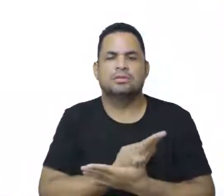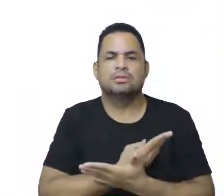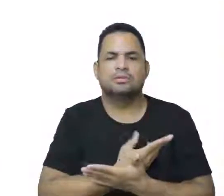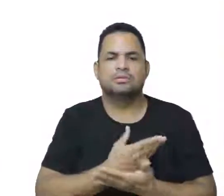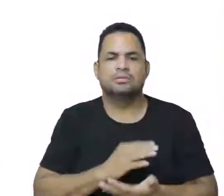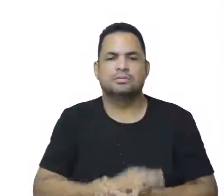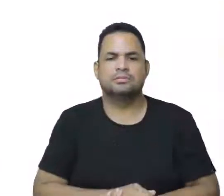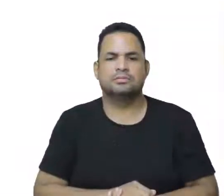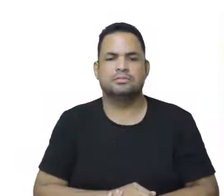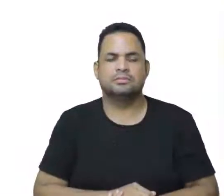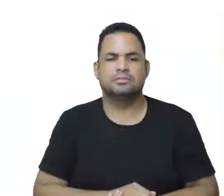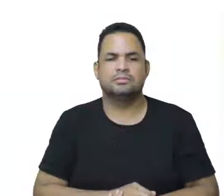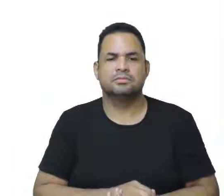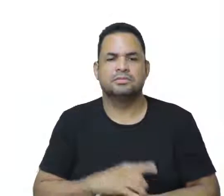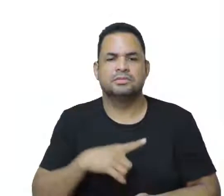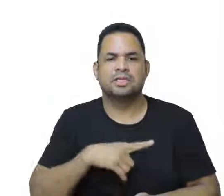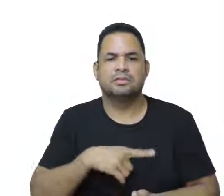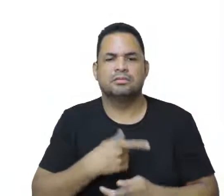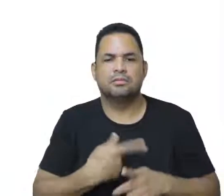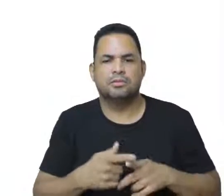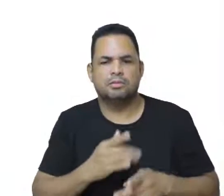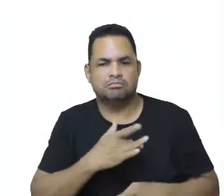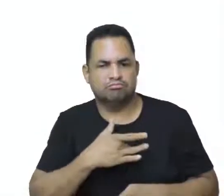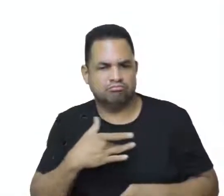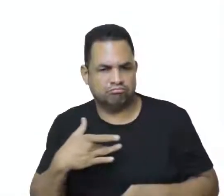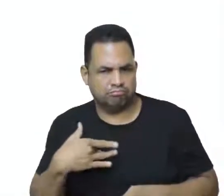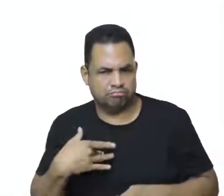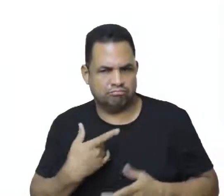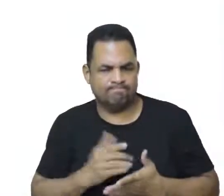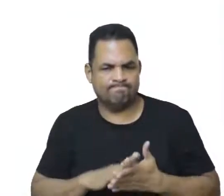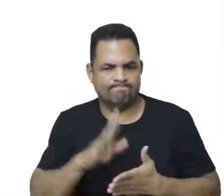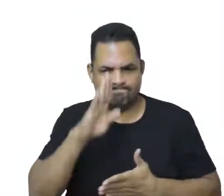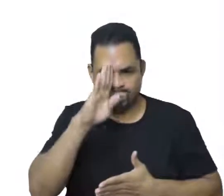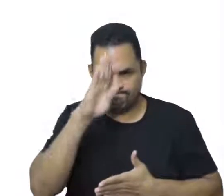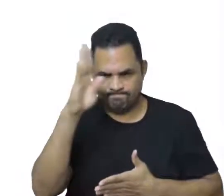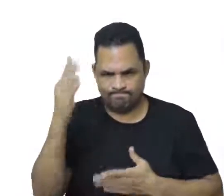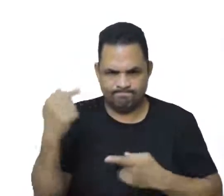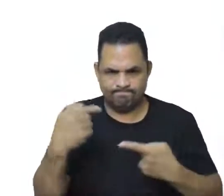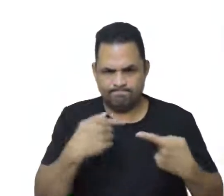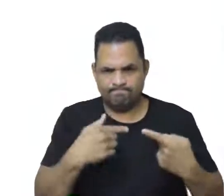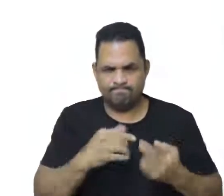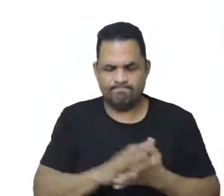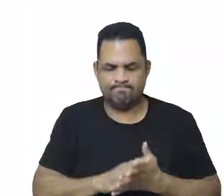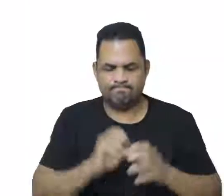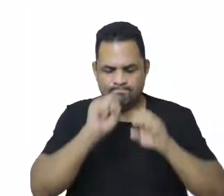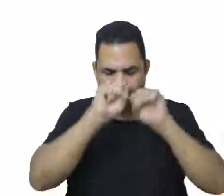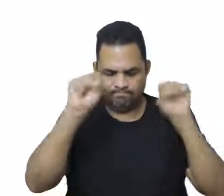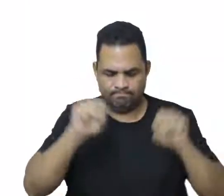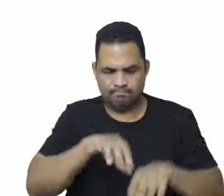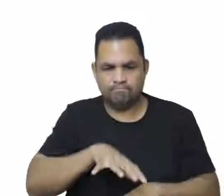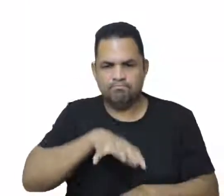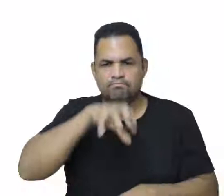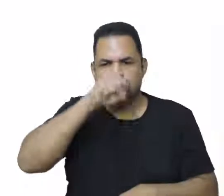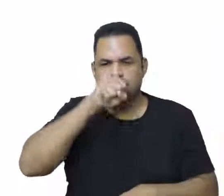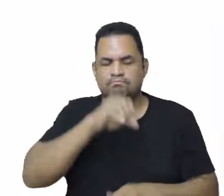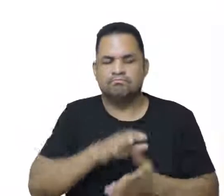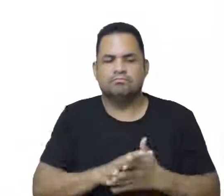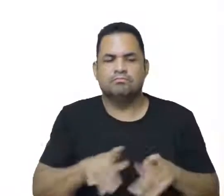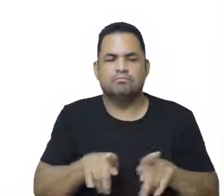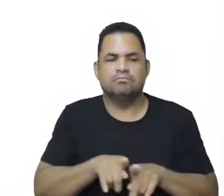O que é que nós temos aí? Ó? Causam muitos problemas de saúde, principalmente relacionados ao sistema